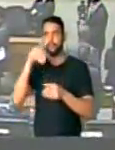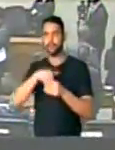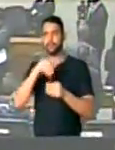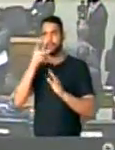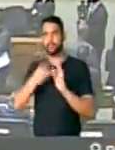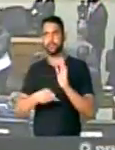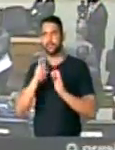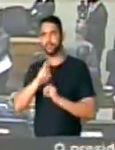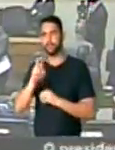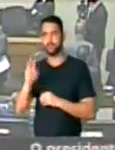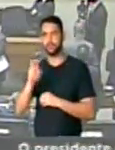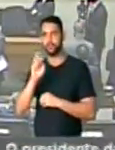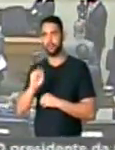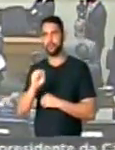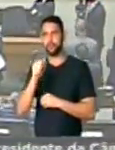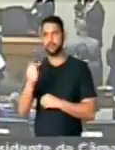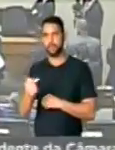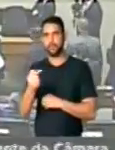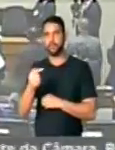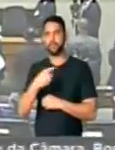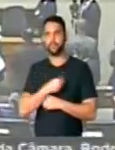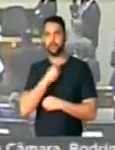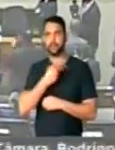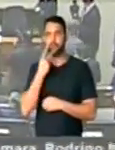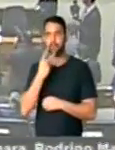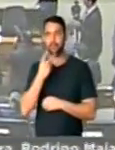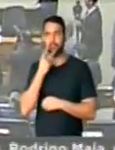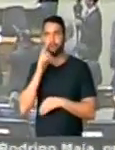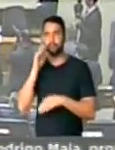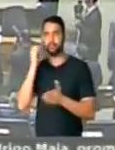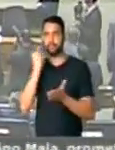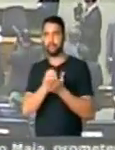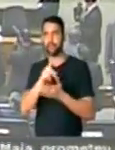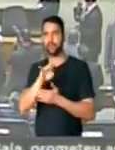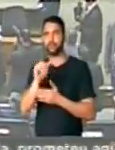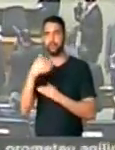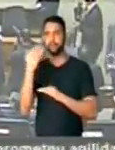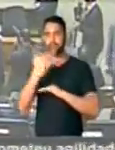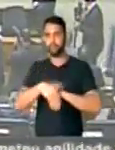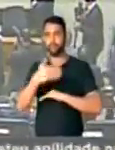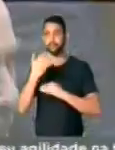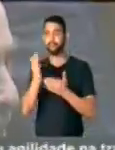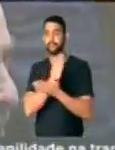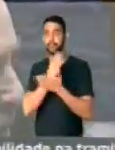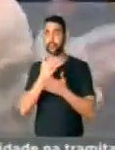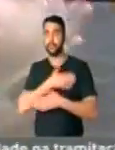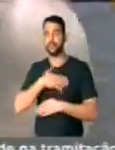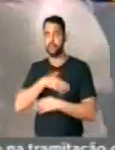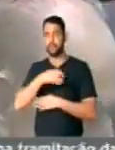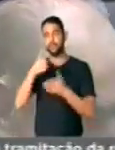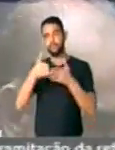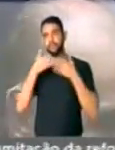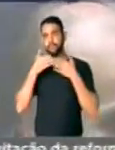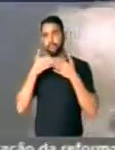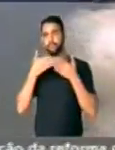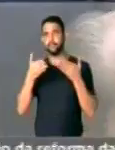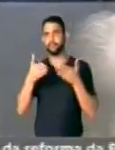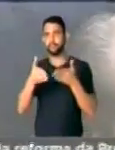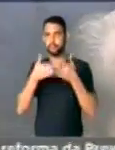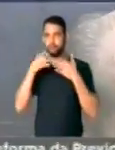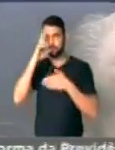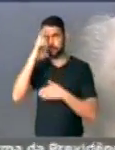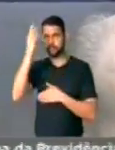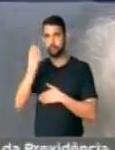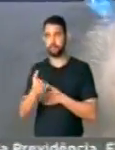votação do projeto 5587, que se trata do marco regulatório dos taxistas. Eu gostaria de